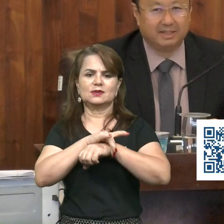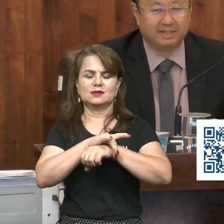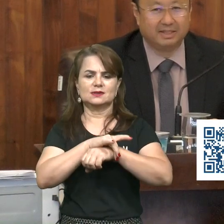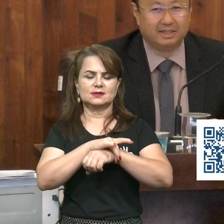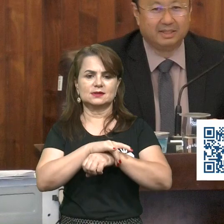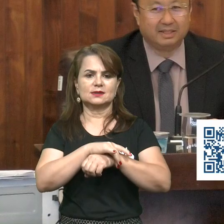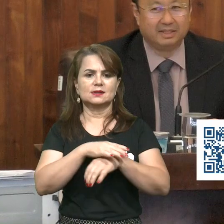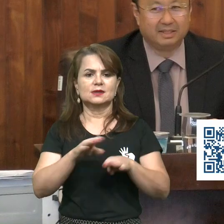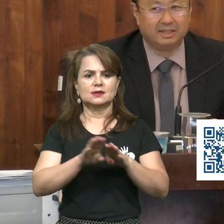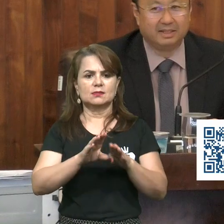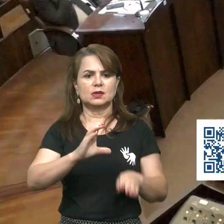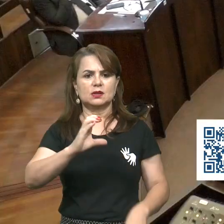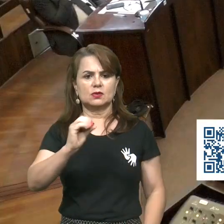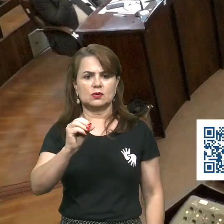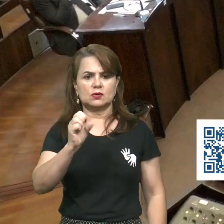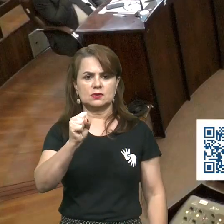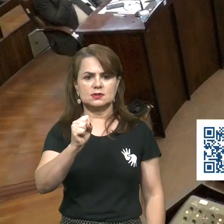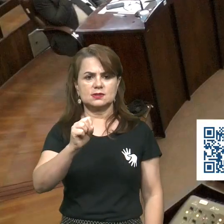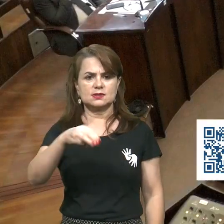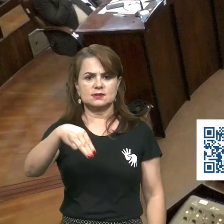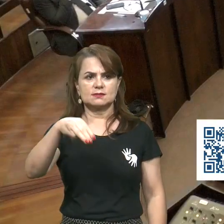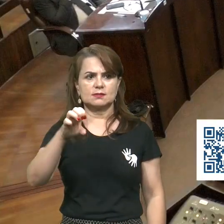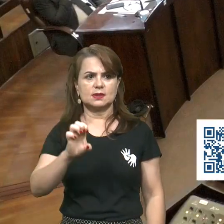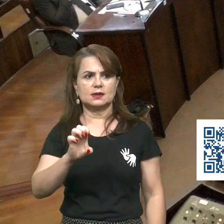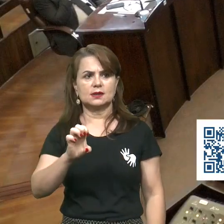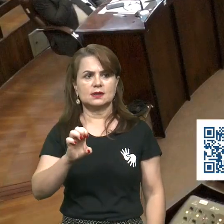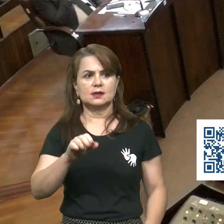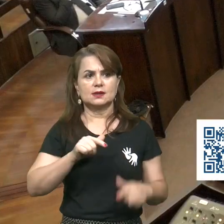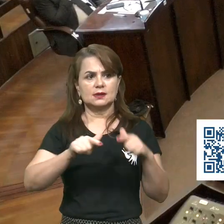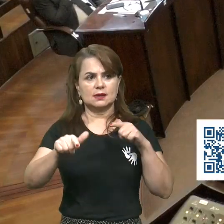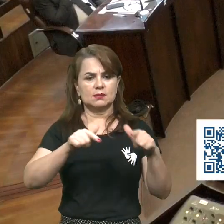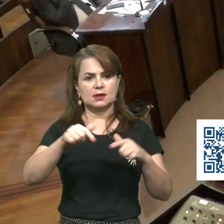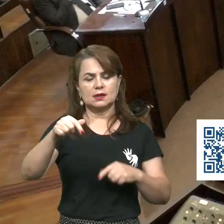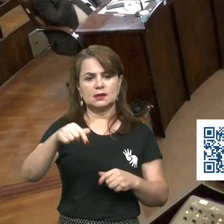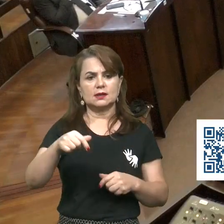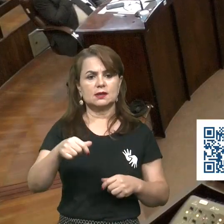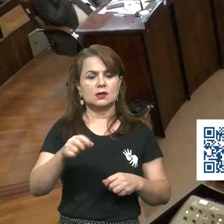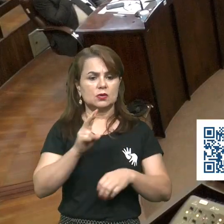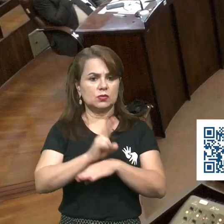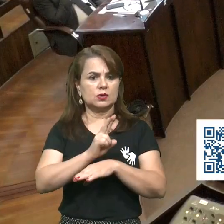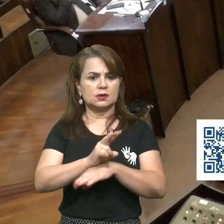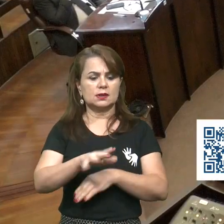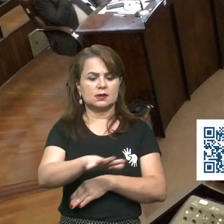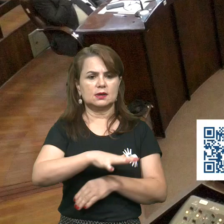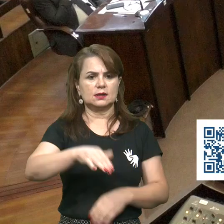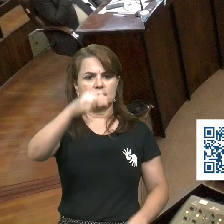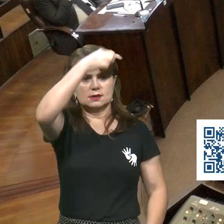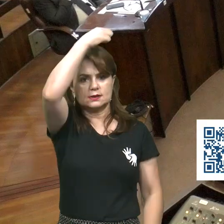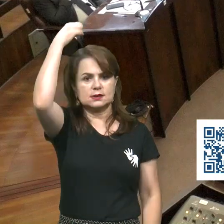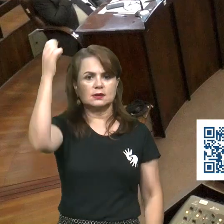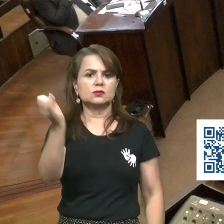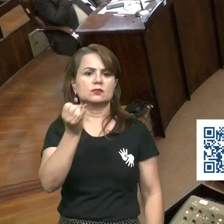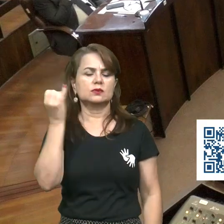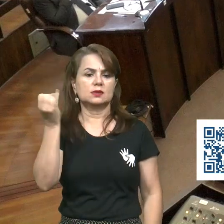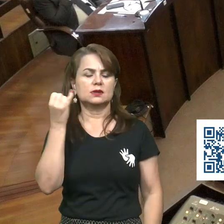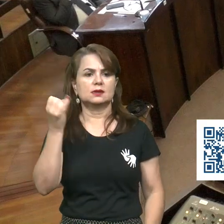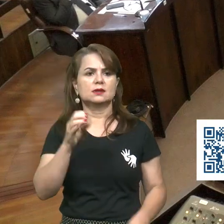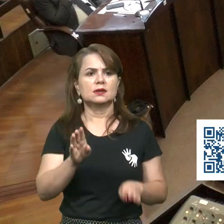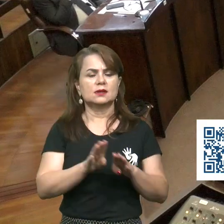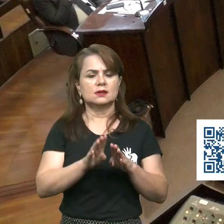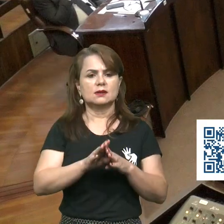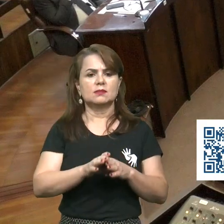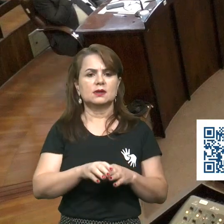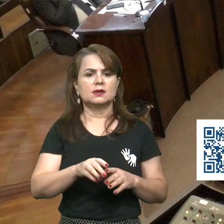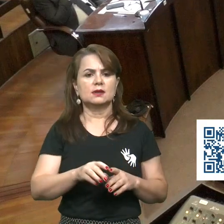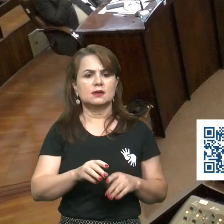E do Cosme, que é líder de bairro ali do Santa Antonieta, a quem nós agradecemos a presença. Também agradecemos a presença da Valéria, da Madalena, da